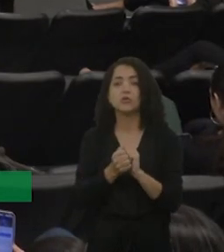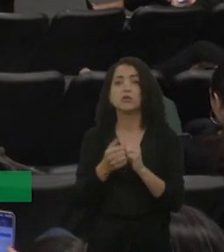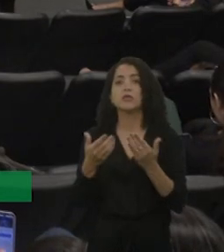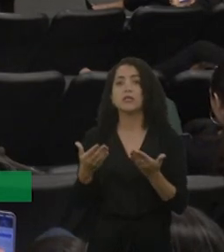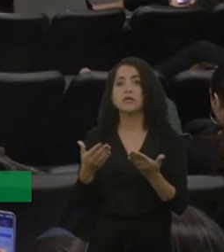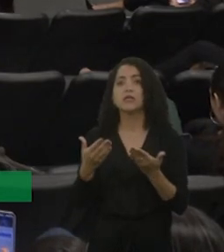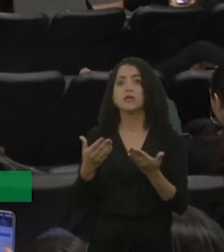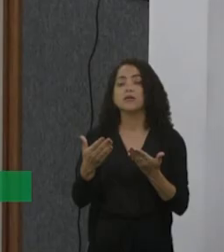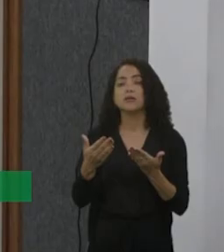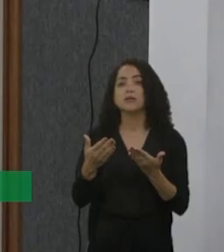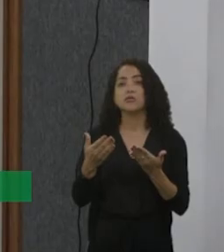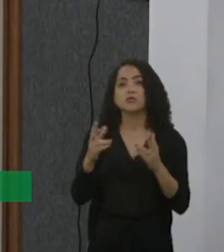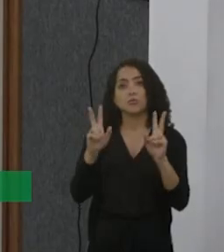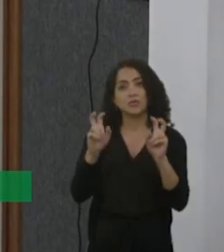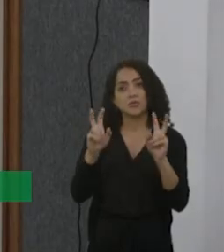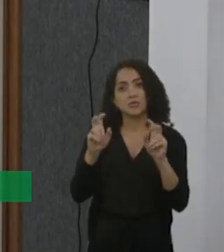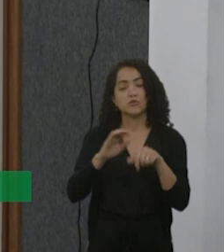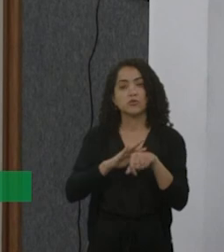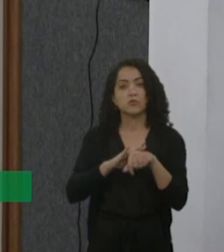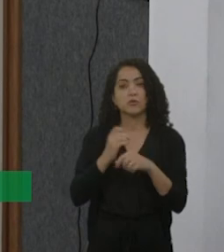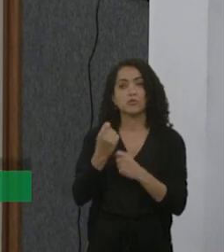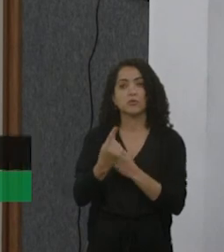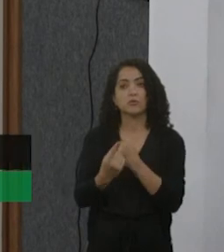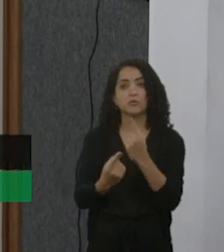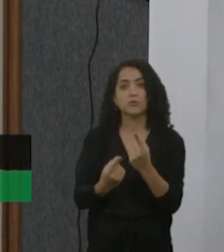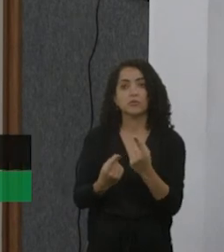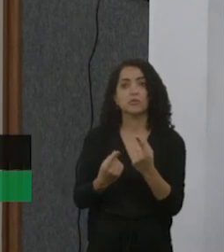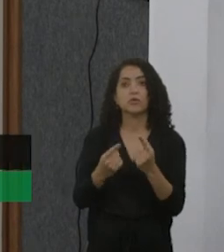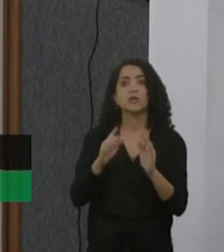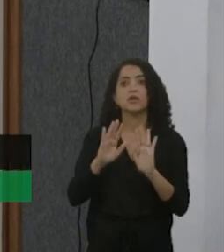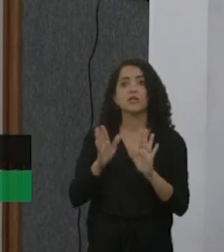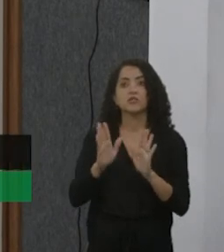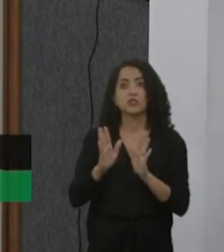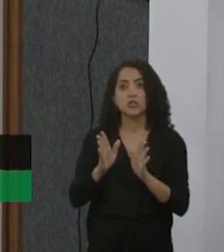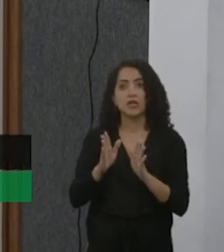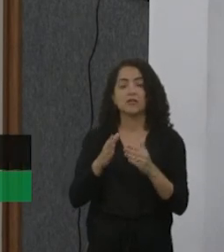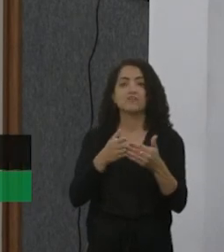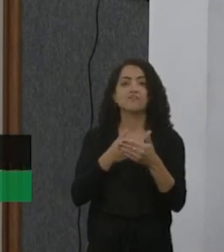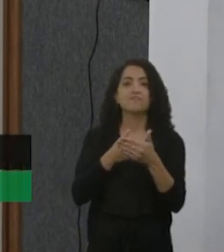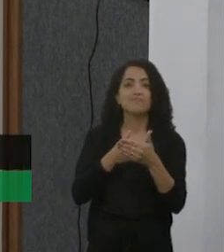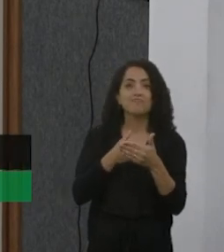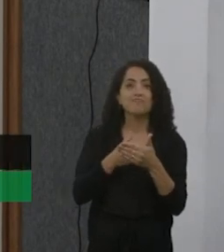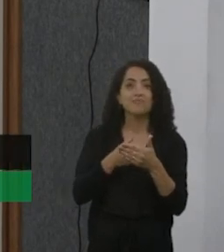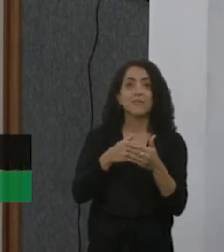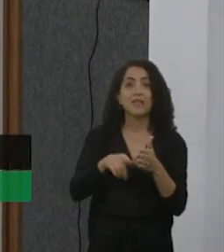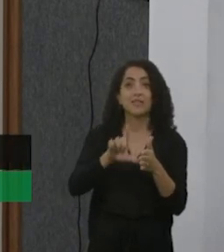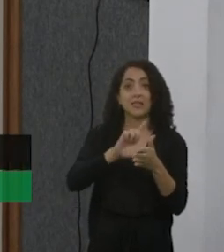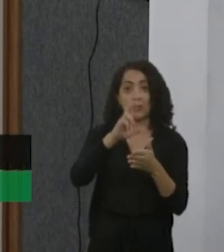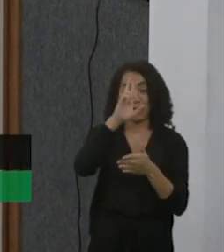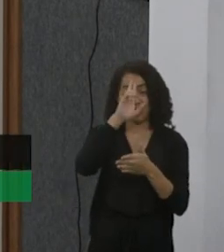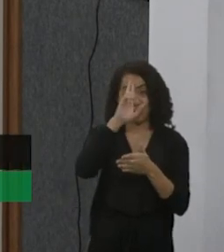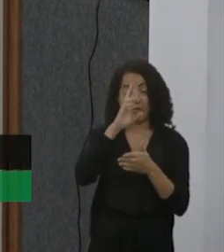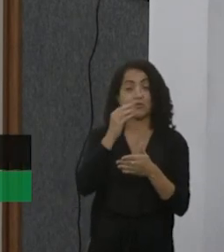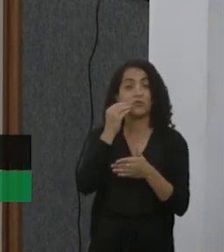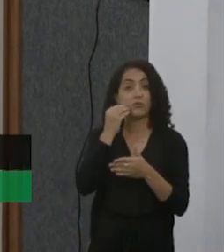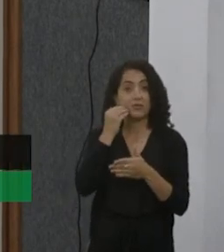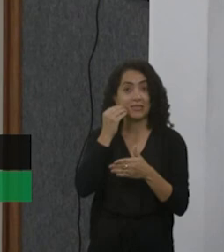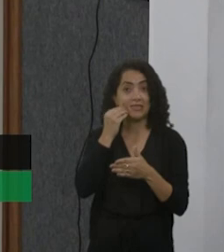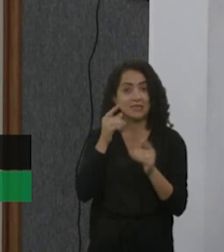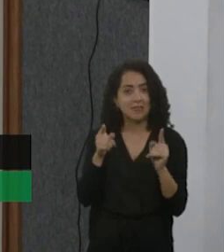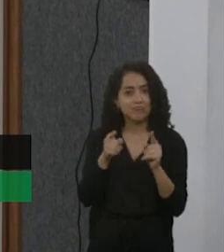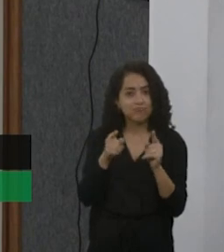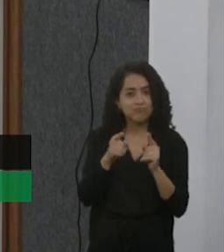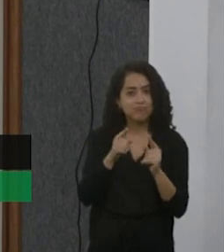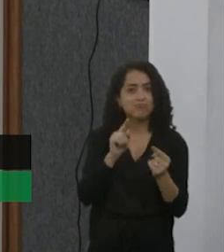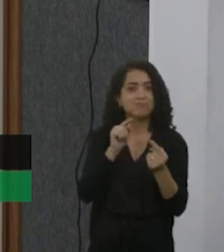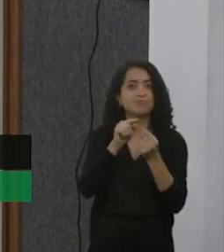doença rara. Eu já recebi a mensagem que eu sou a última barreira aqui antes do almoço, então eu também vou tentar ser bem